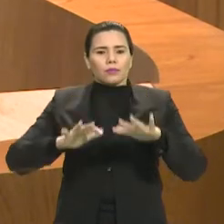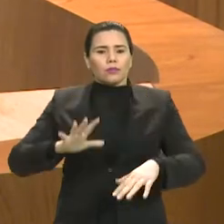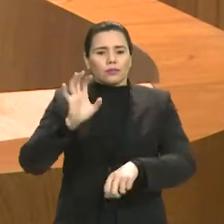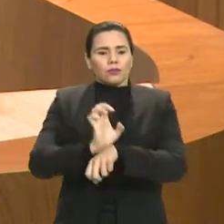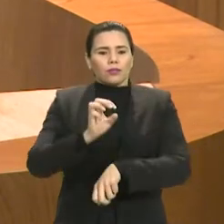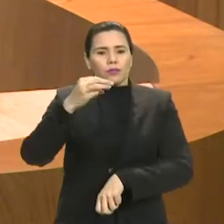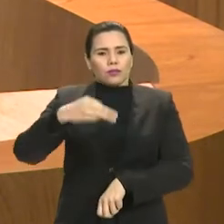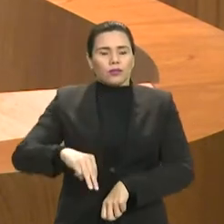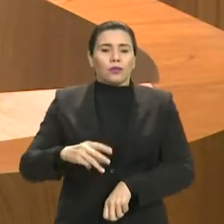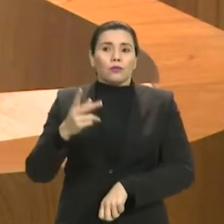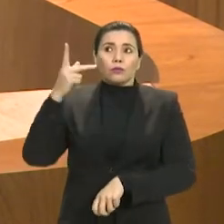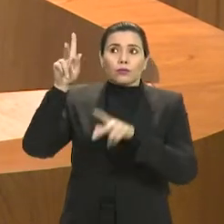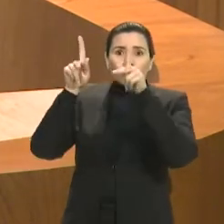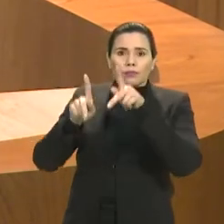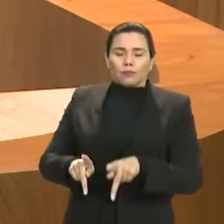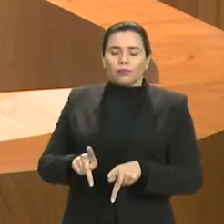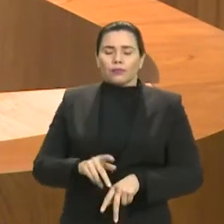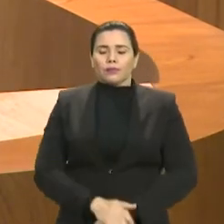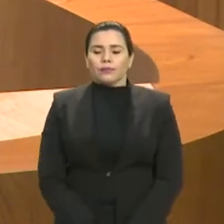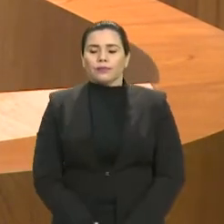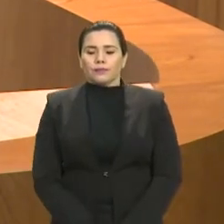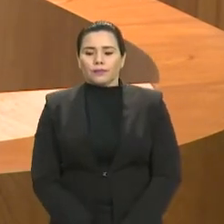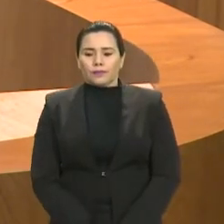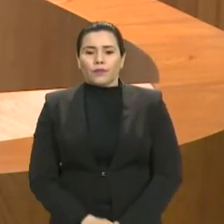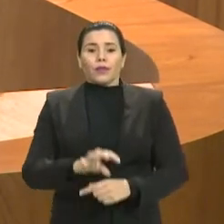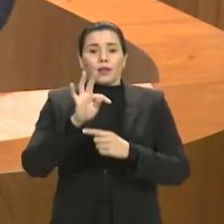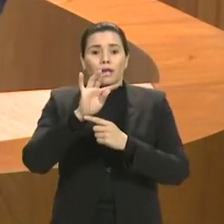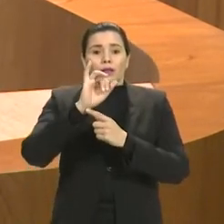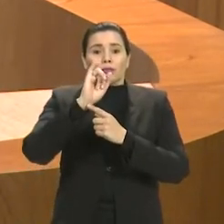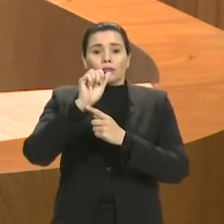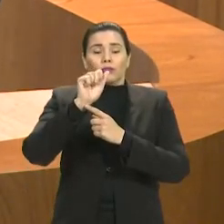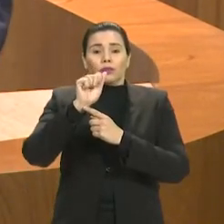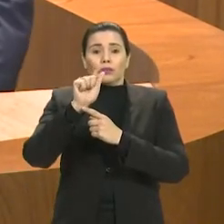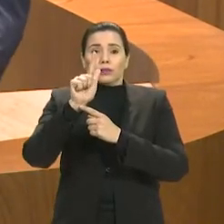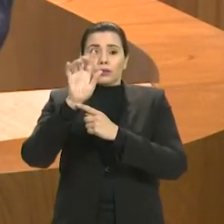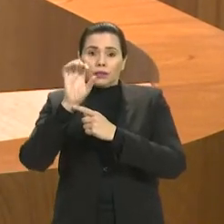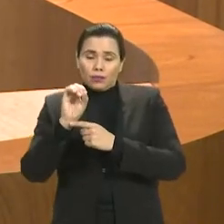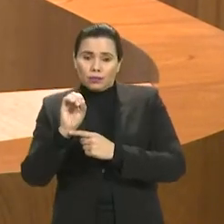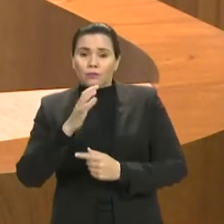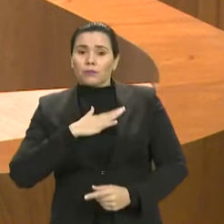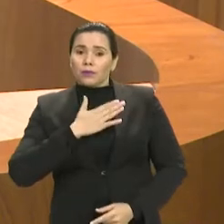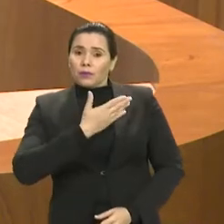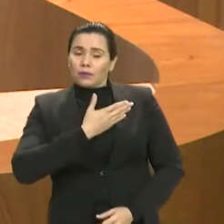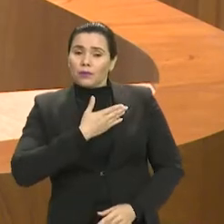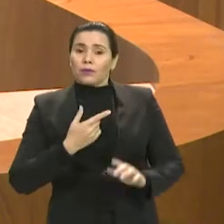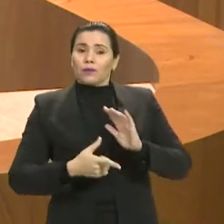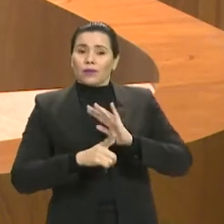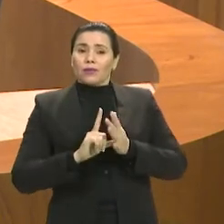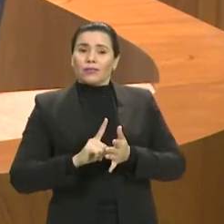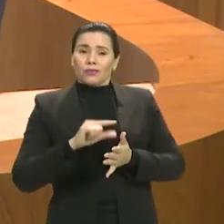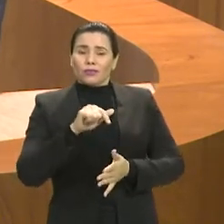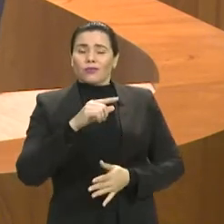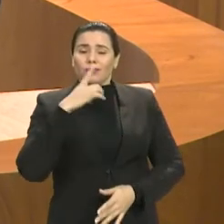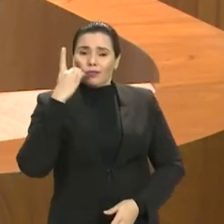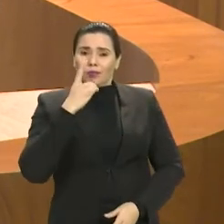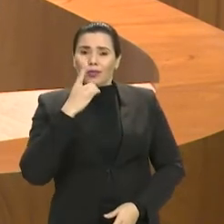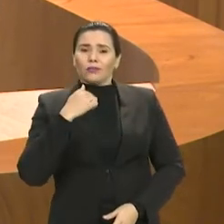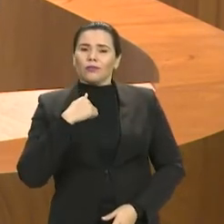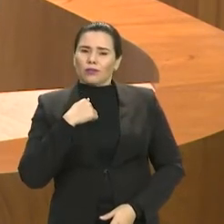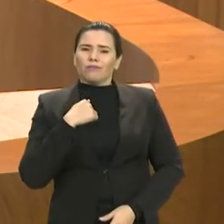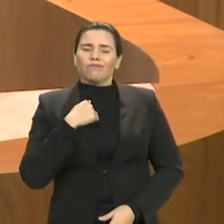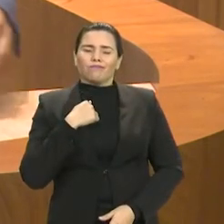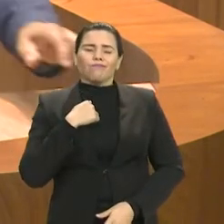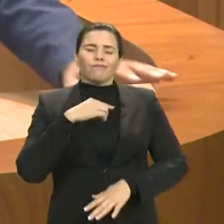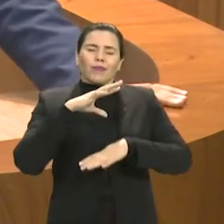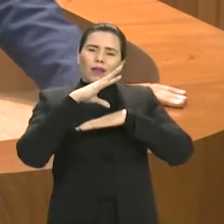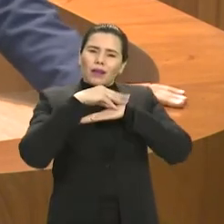população. Comentário de forma especial, Tiago Gonçalves, meu amigo, muito antes de ser deputado estadual, eu tenho um carinho muito grande e especial por você, viu, Tiaguinho?